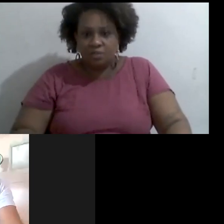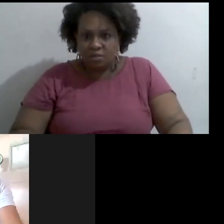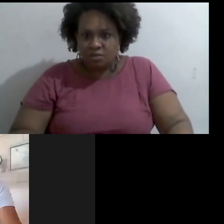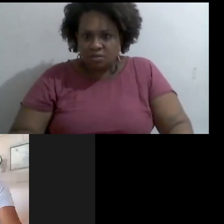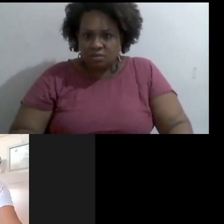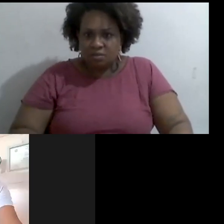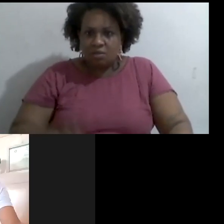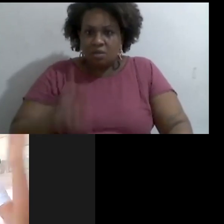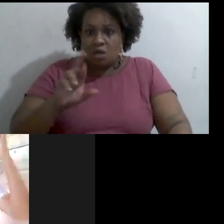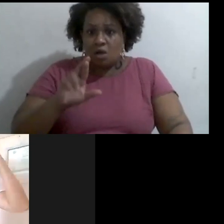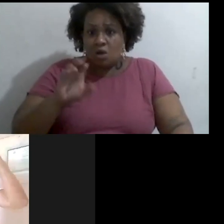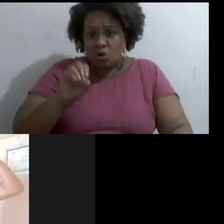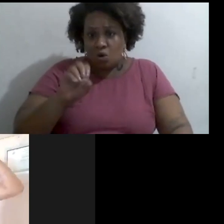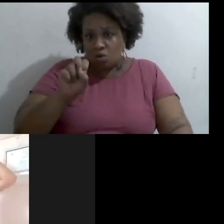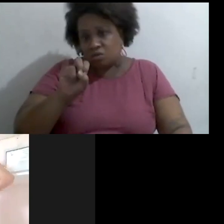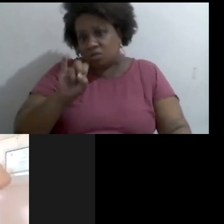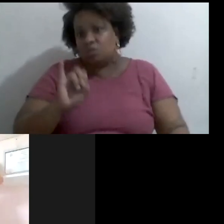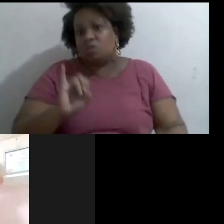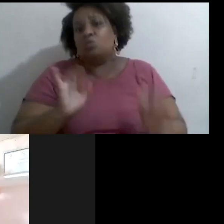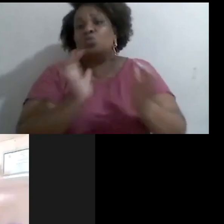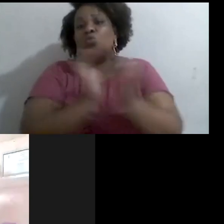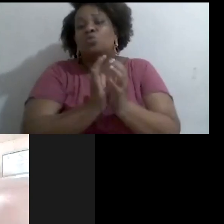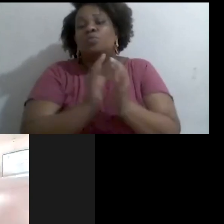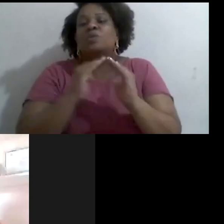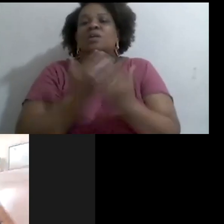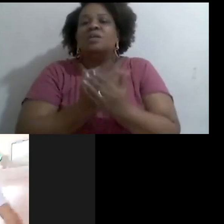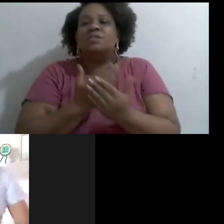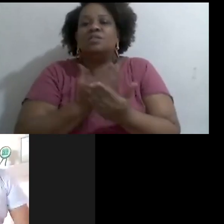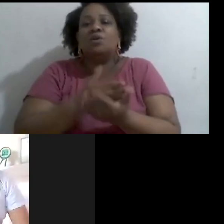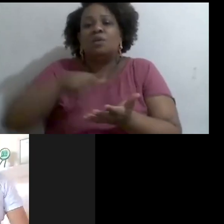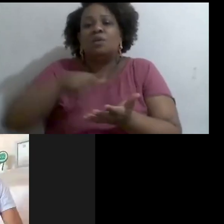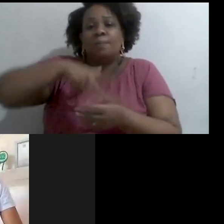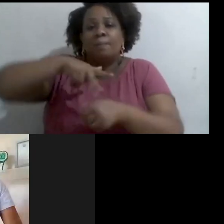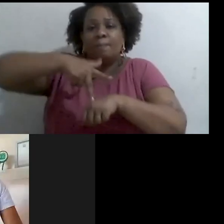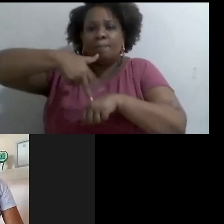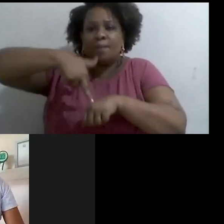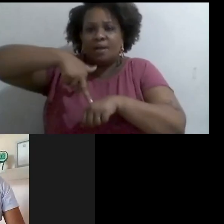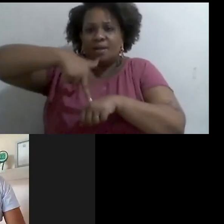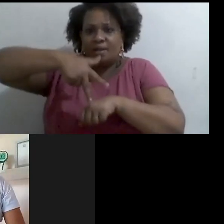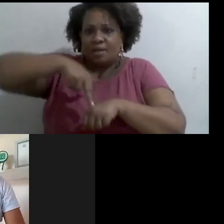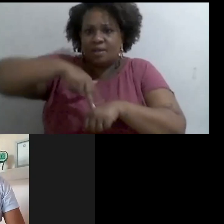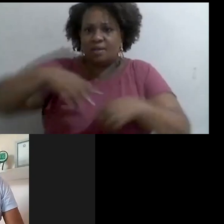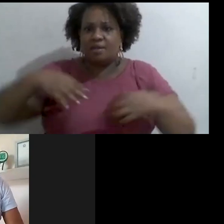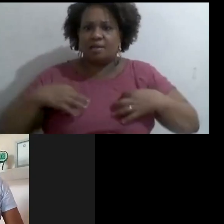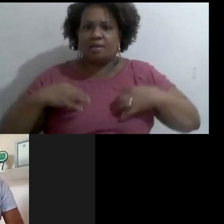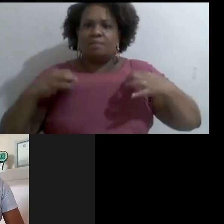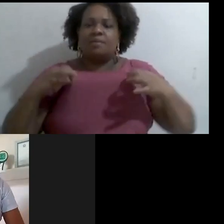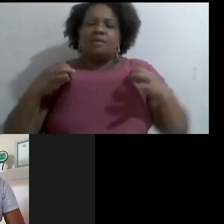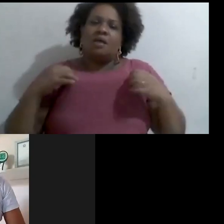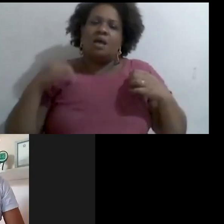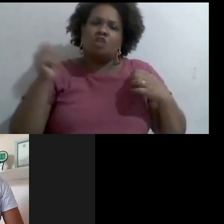Rosi, sou do Arte Metropolitana, da Escola de Balé de Coissoteado. Estou vestindo uma camisa de tom azul